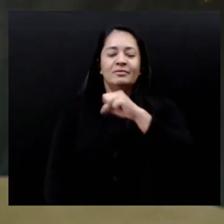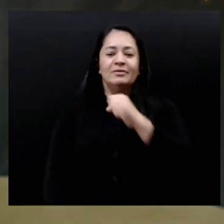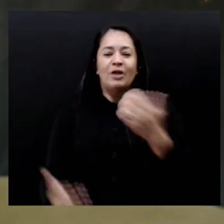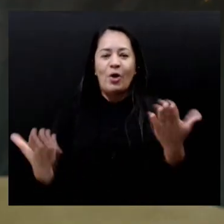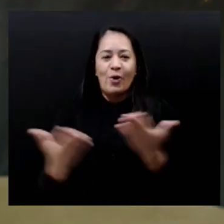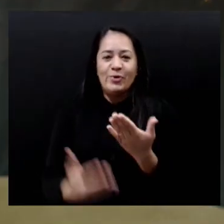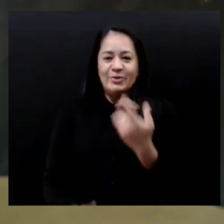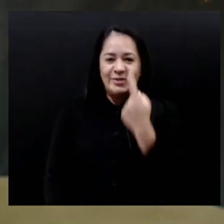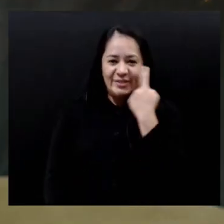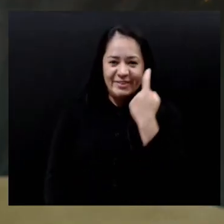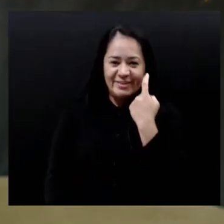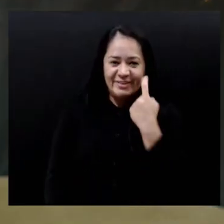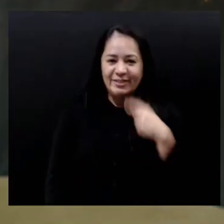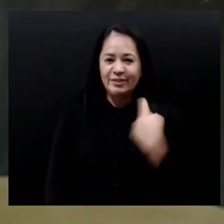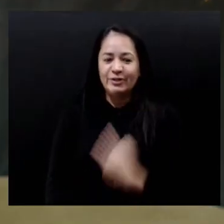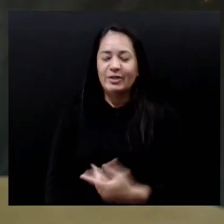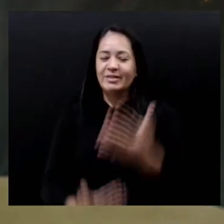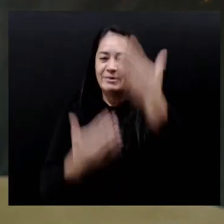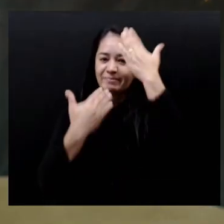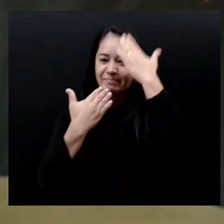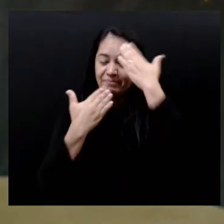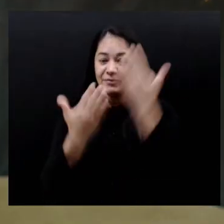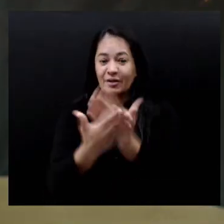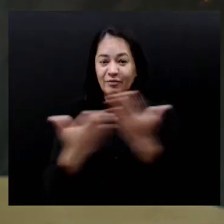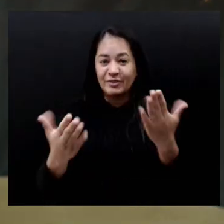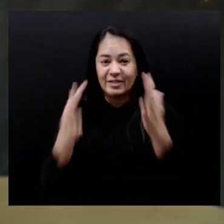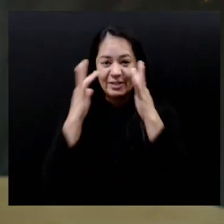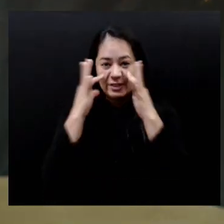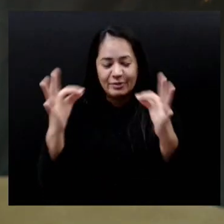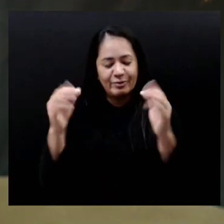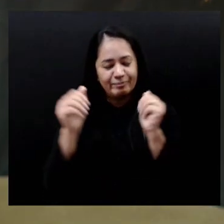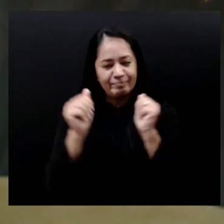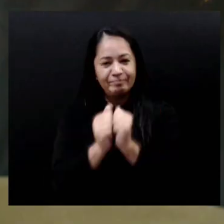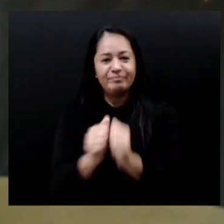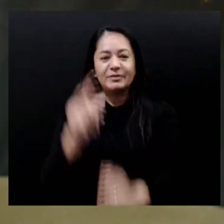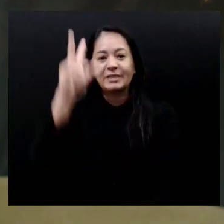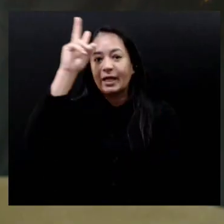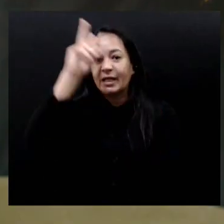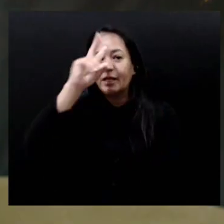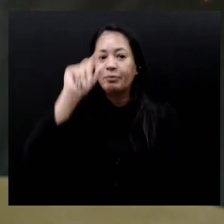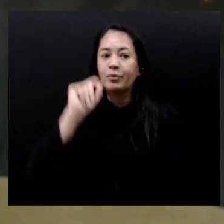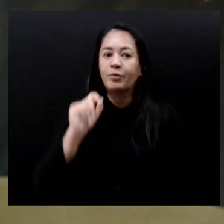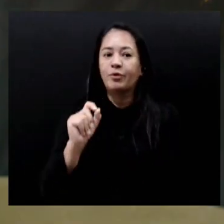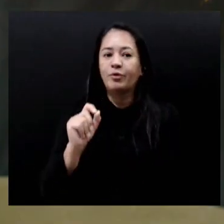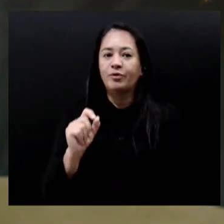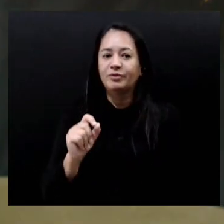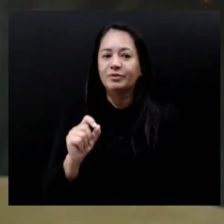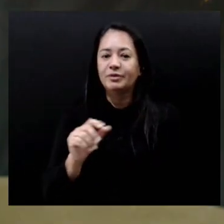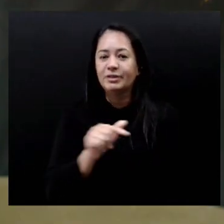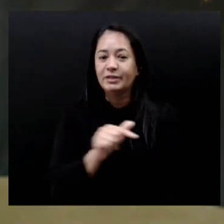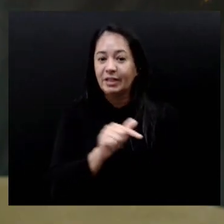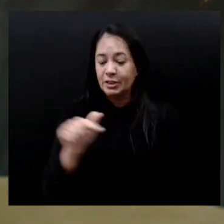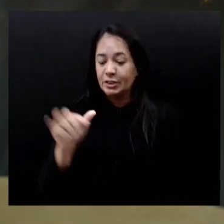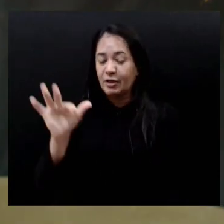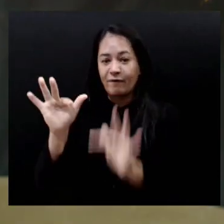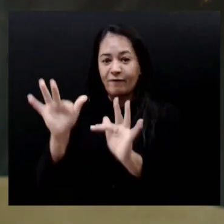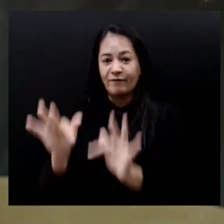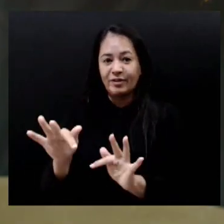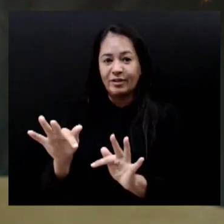gente agradece você, a sua audiência, a sua companhia, lembrando que o final de semana está cheio de estreias, com quadros e